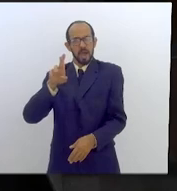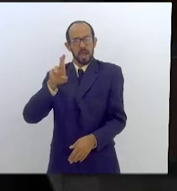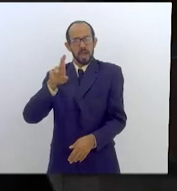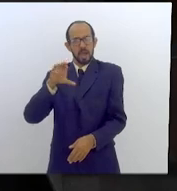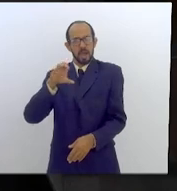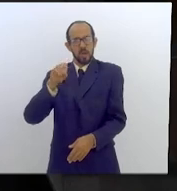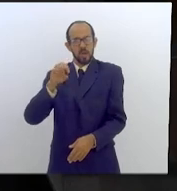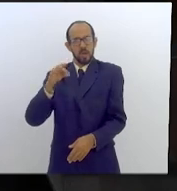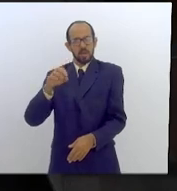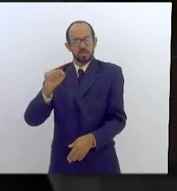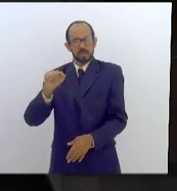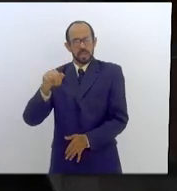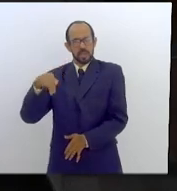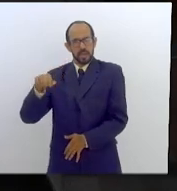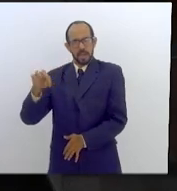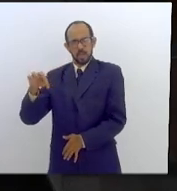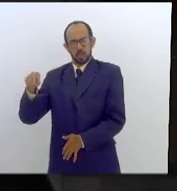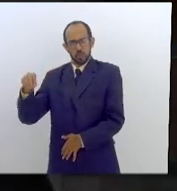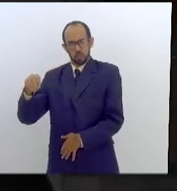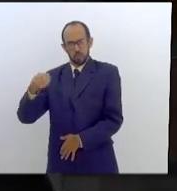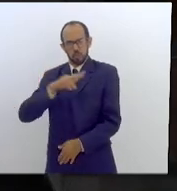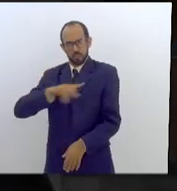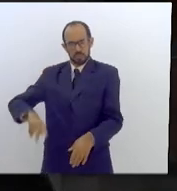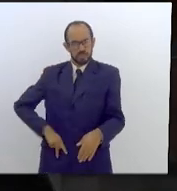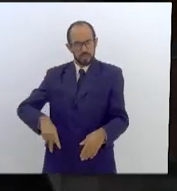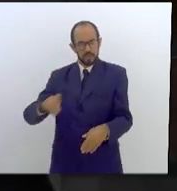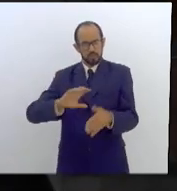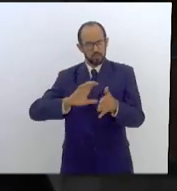presidente do partido liberal